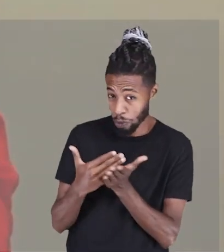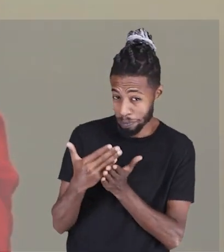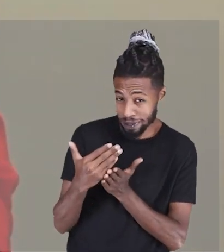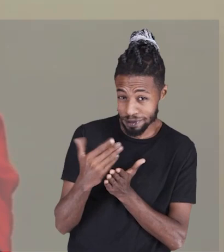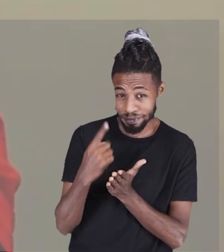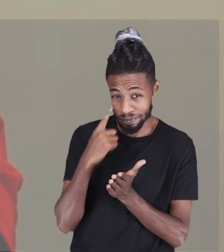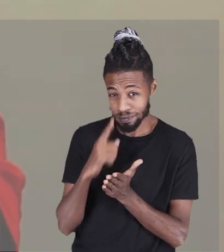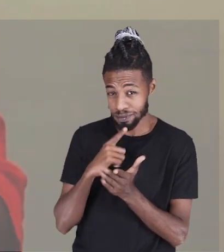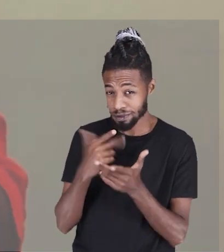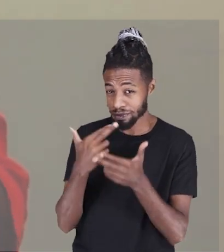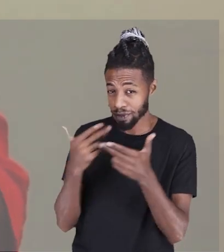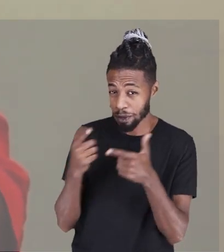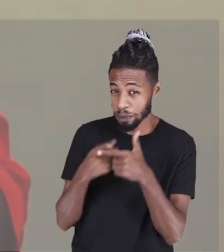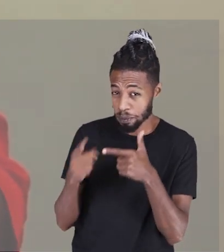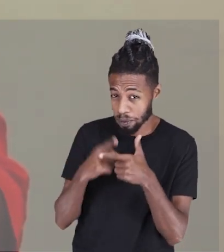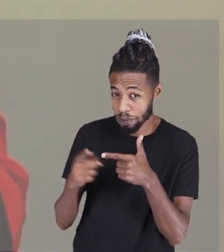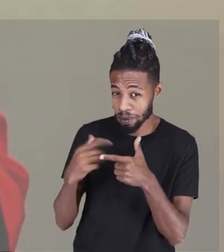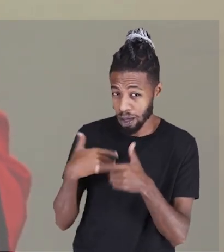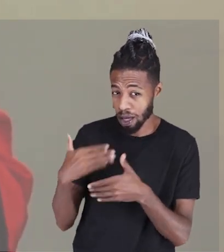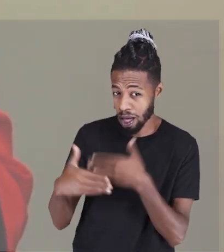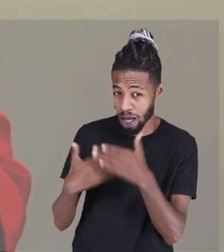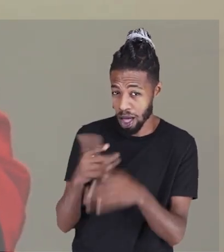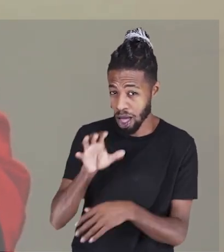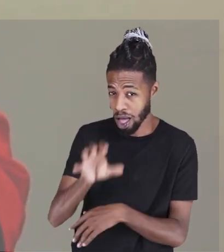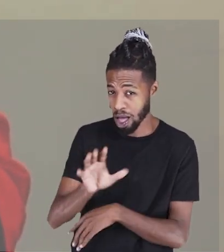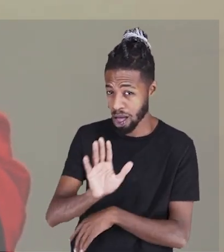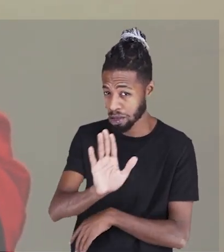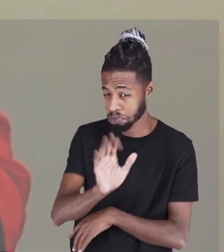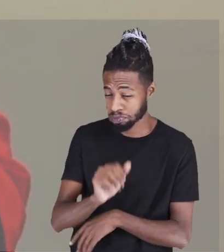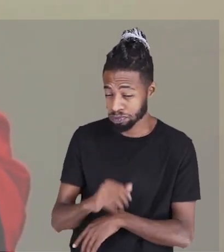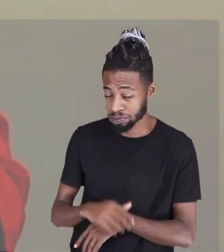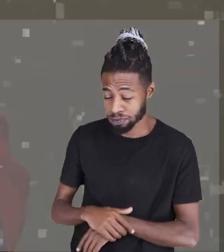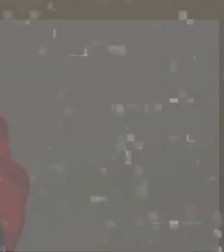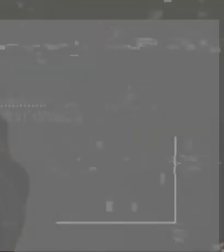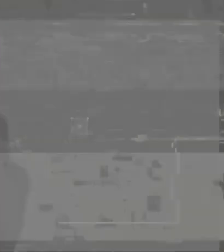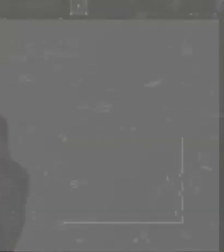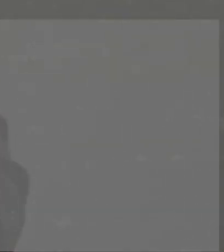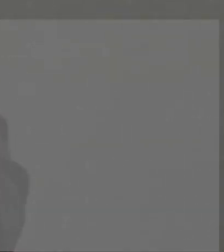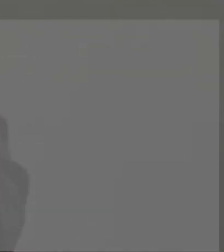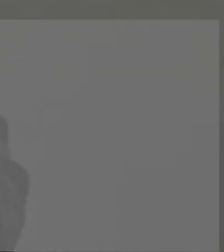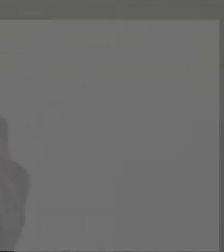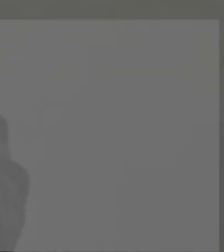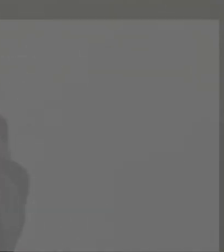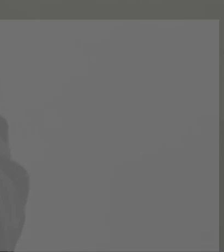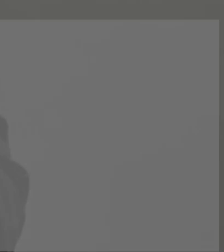Fundo 2 é que a coisa começa a ter muitos problemas.